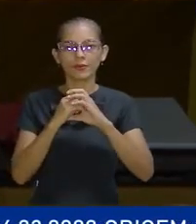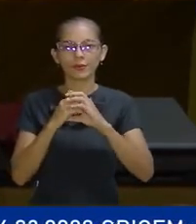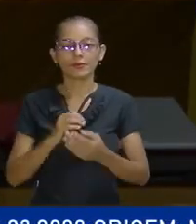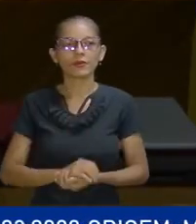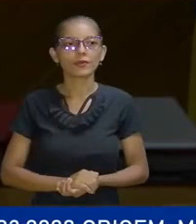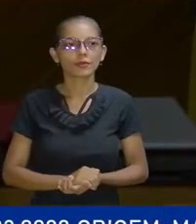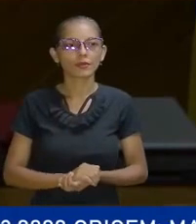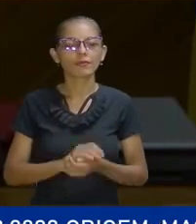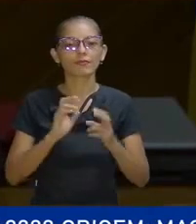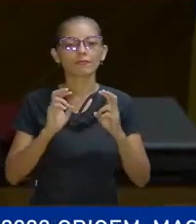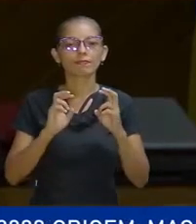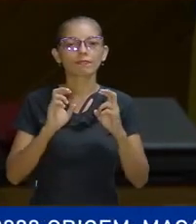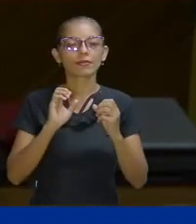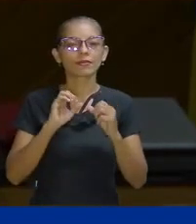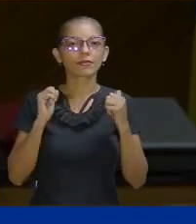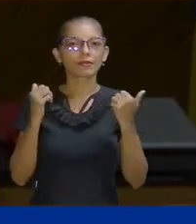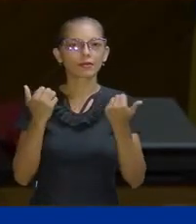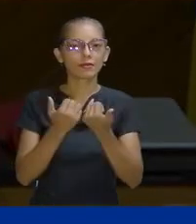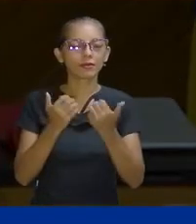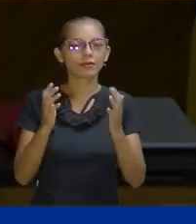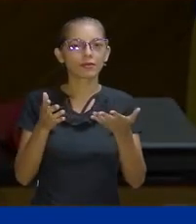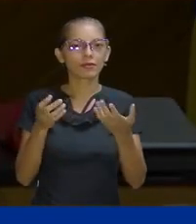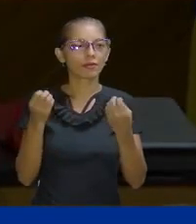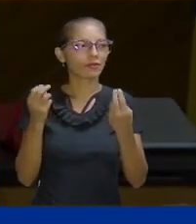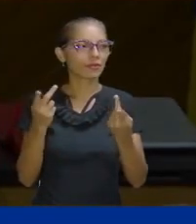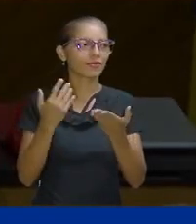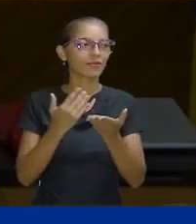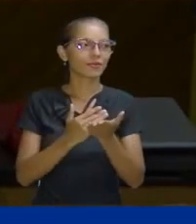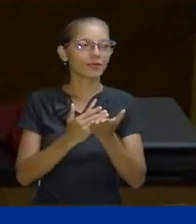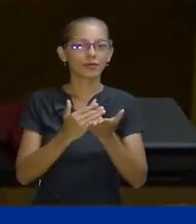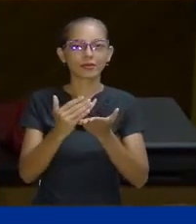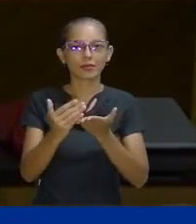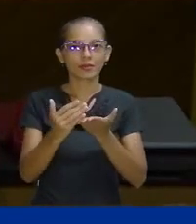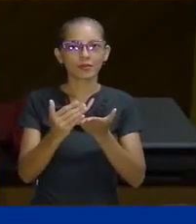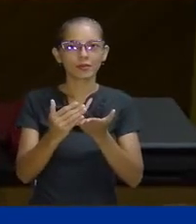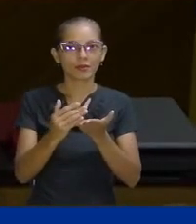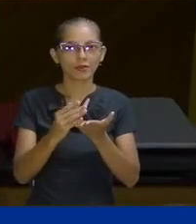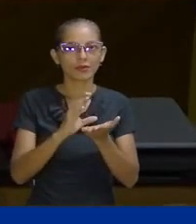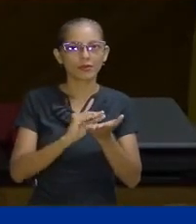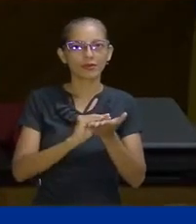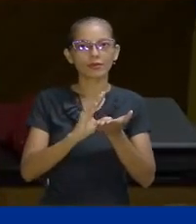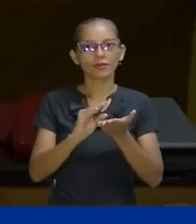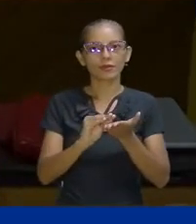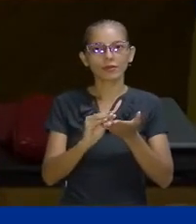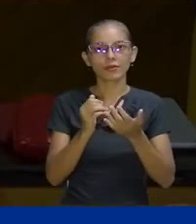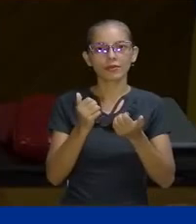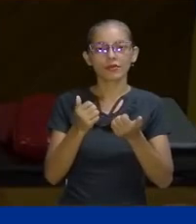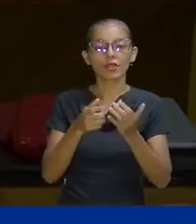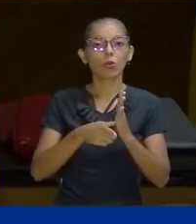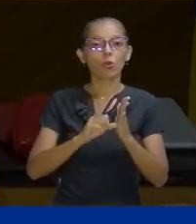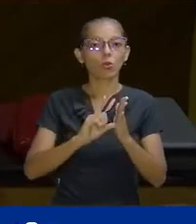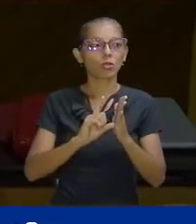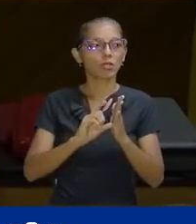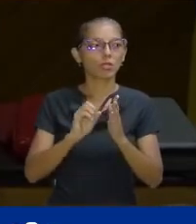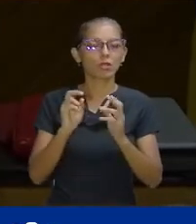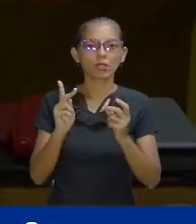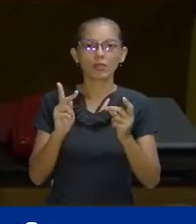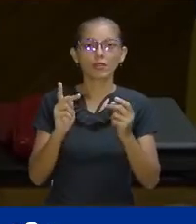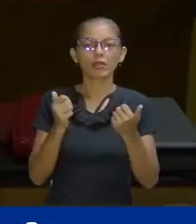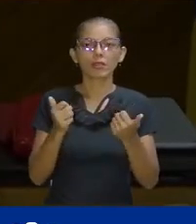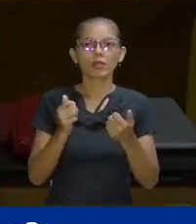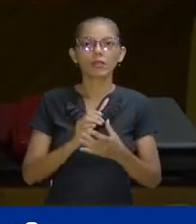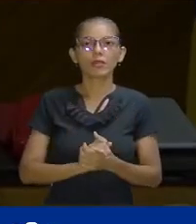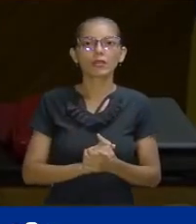Havendo quórum, declaro aberta a sessão, submetendo aos ilustres pares a ata de ontem, da sessão que realizamos ontem. Aliás, das